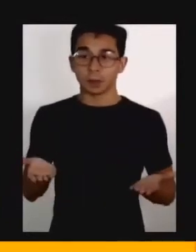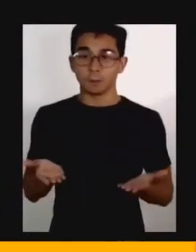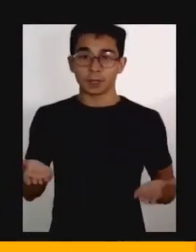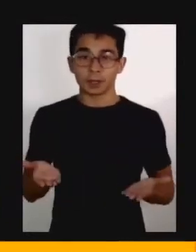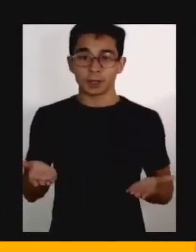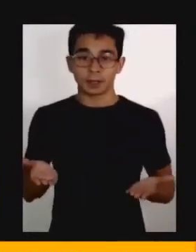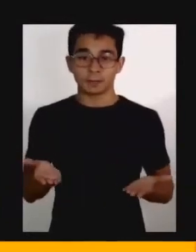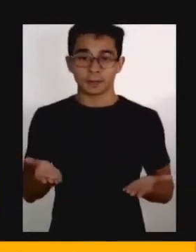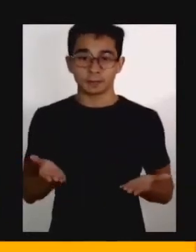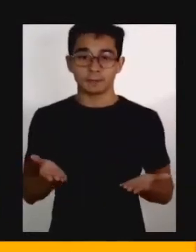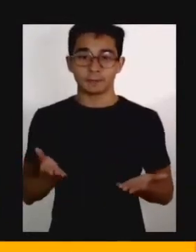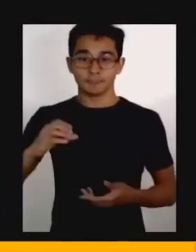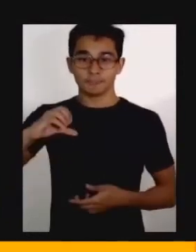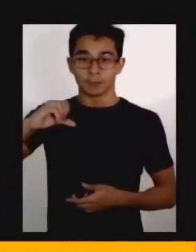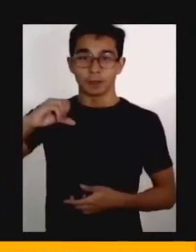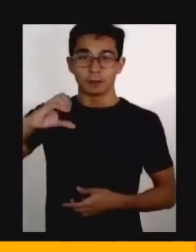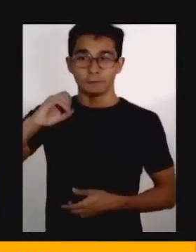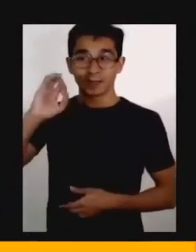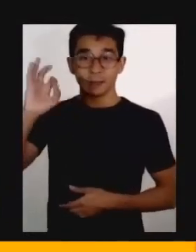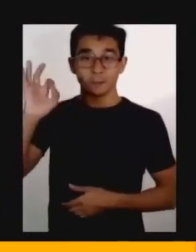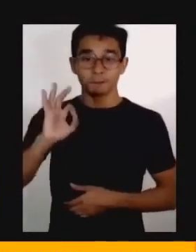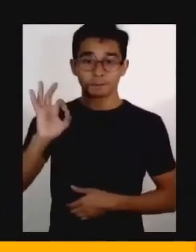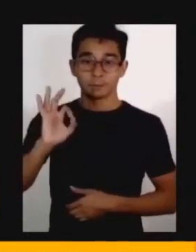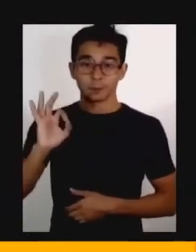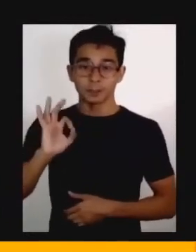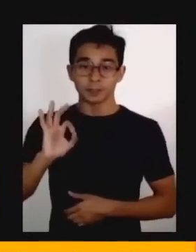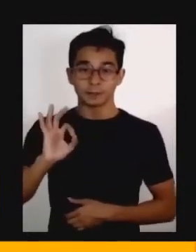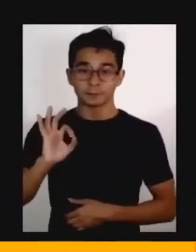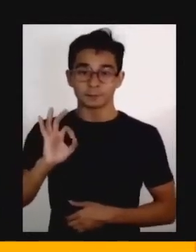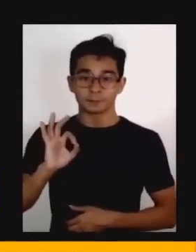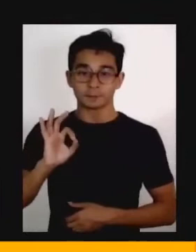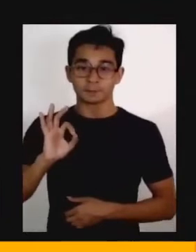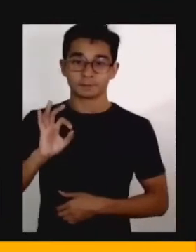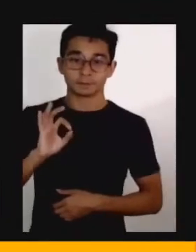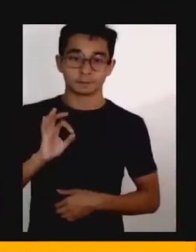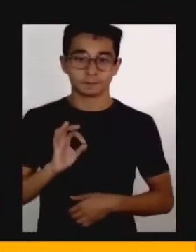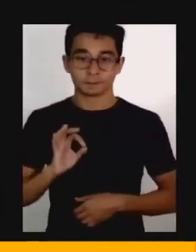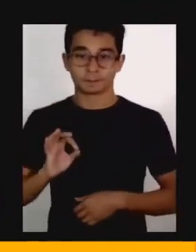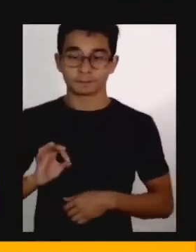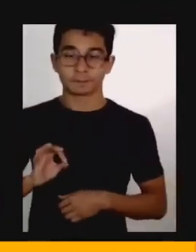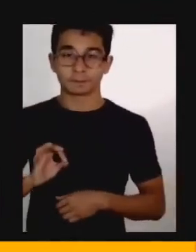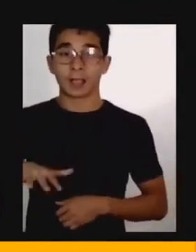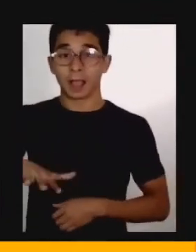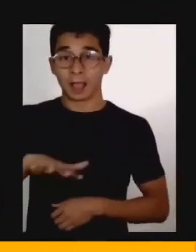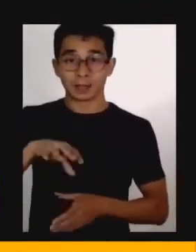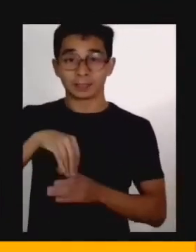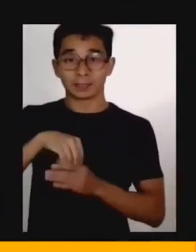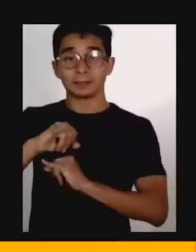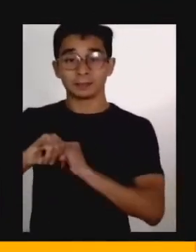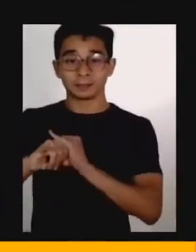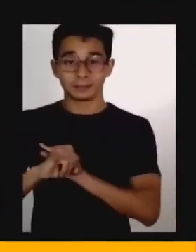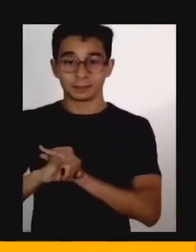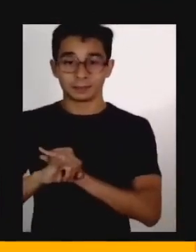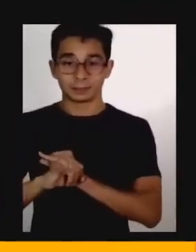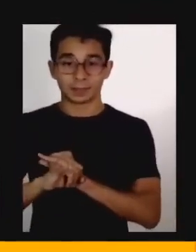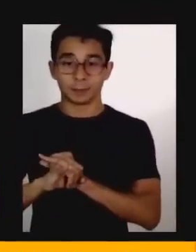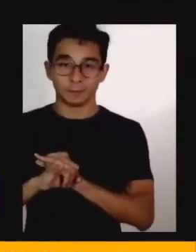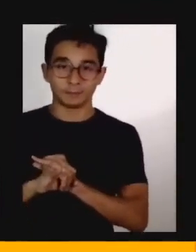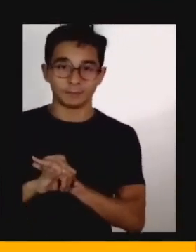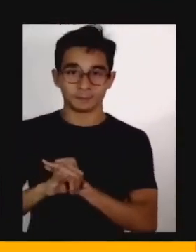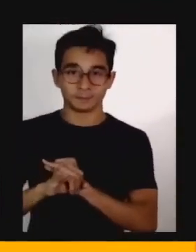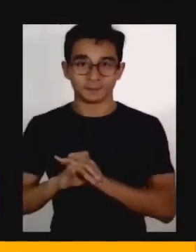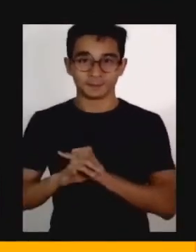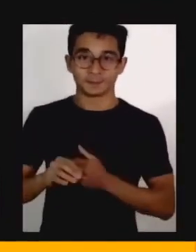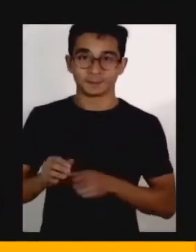90% da exposição da Samsung Mídia já é em ambiente digital, muitas vezes até mais. E com uma pesquisa